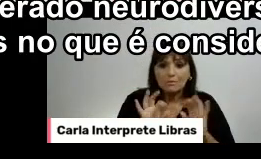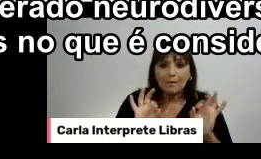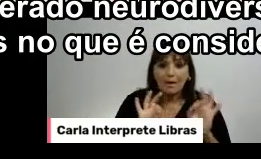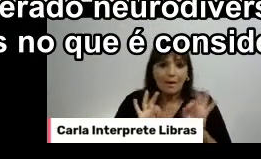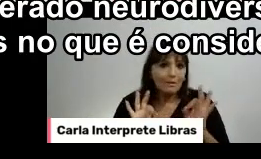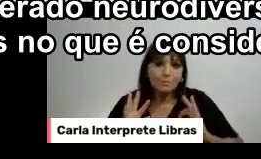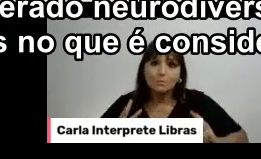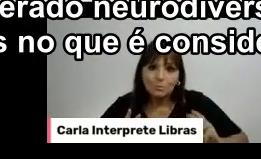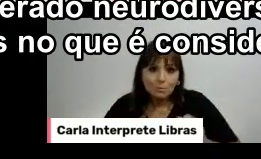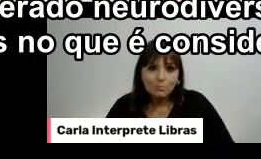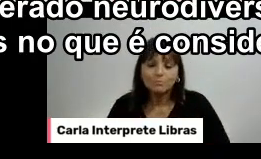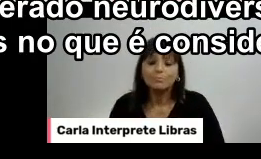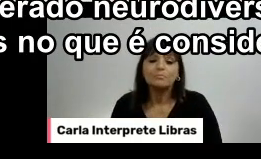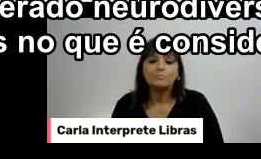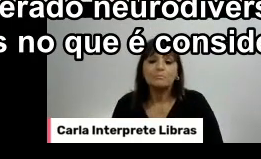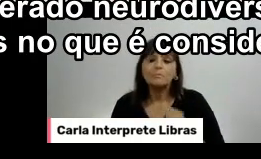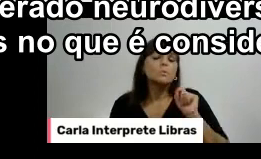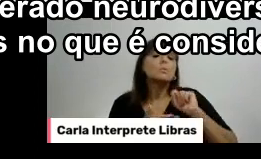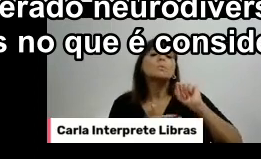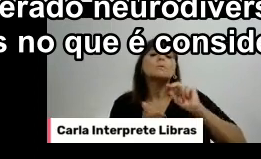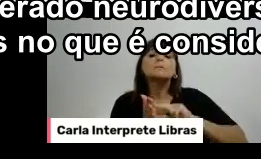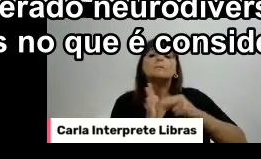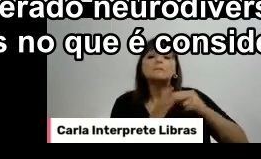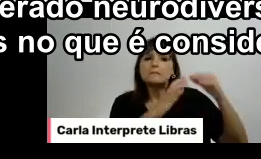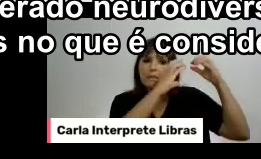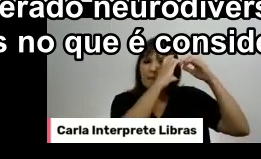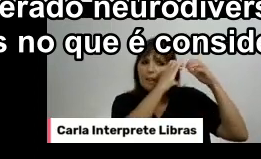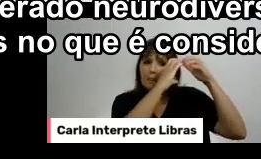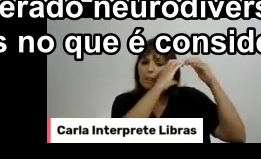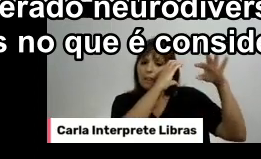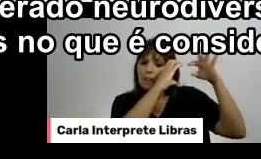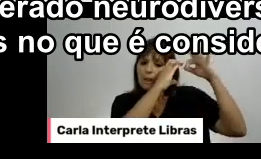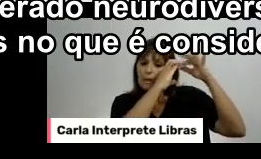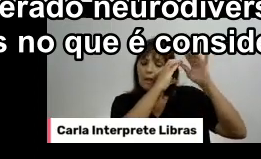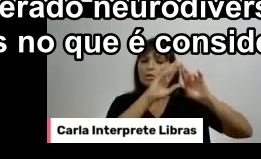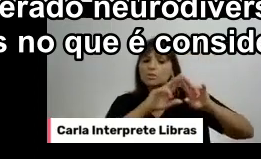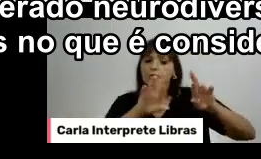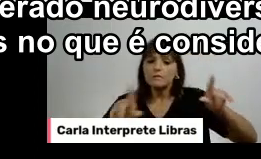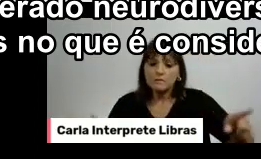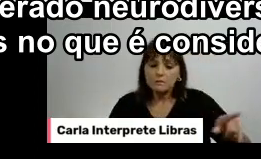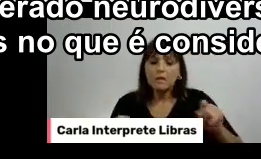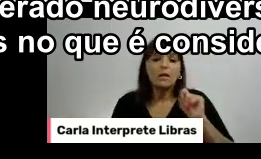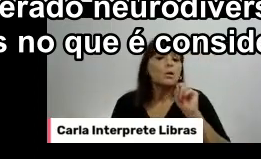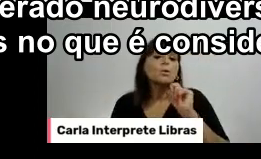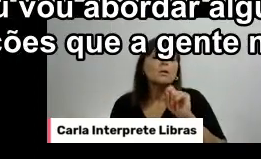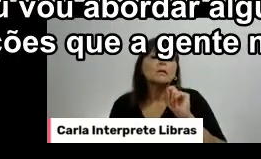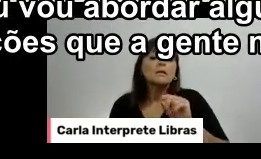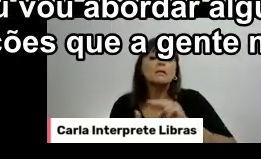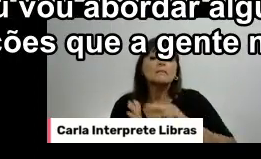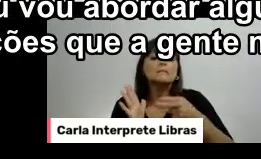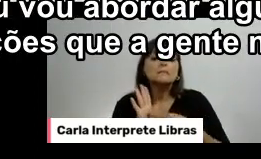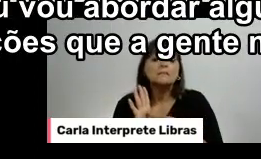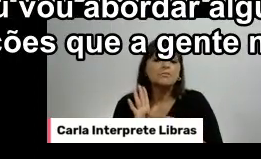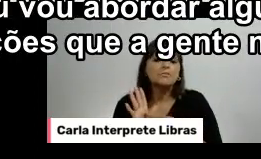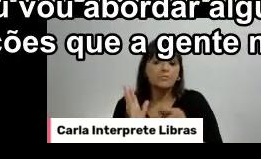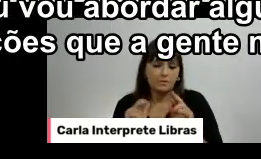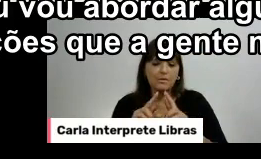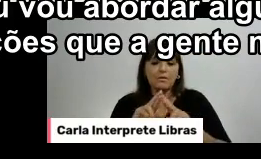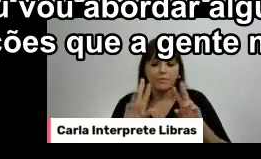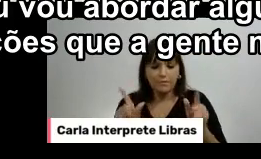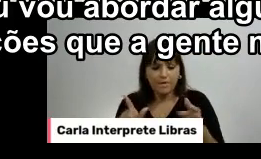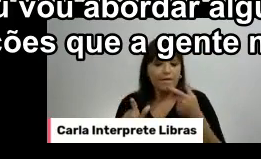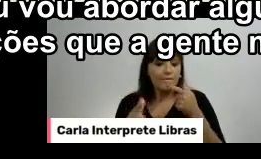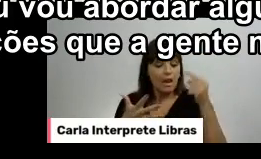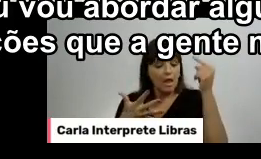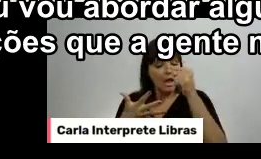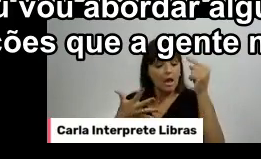Considerado neurodiversidade, né? Entrando um pouco mais, né, no que é considerado neurodiversidade, eu vou abordar algumas